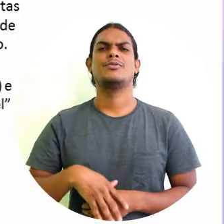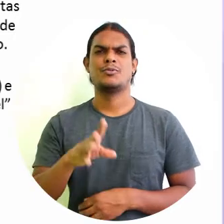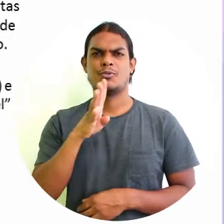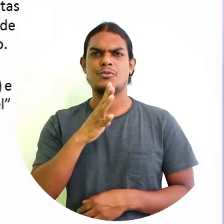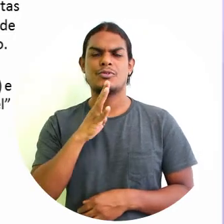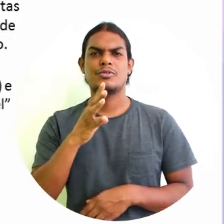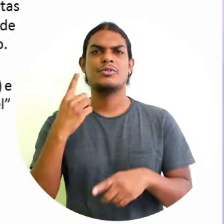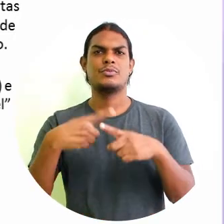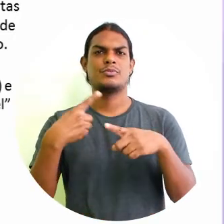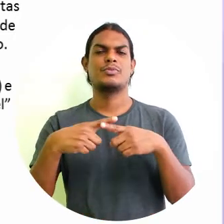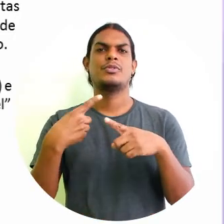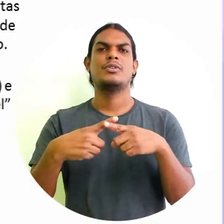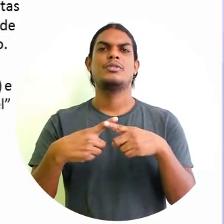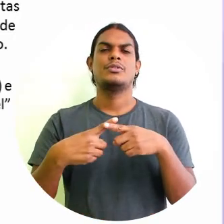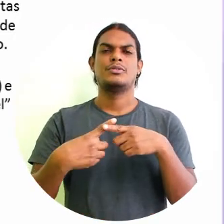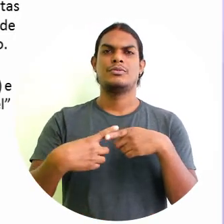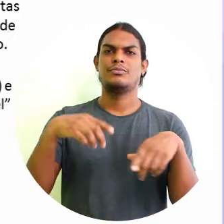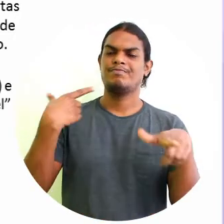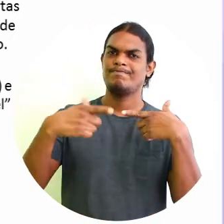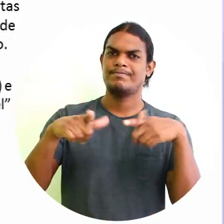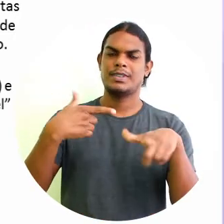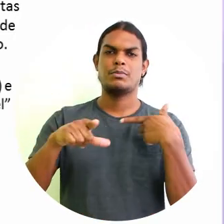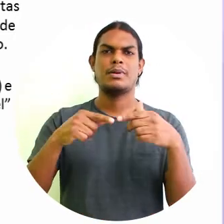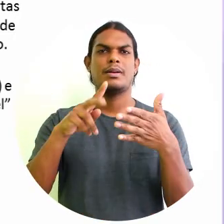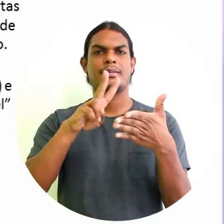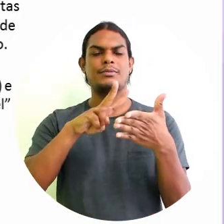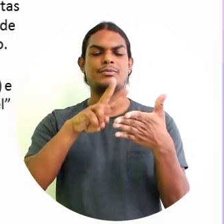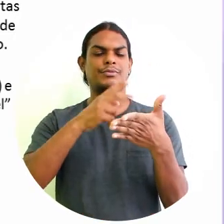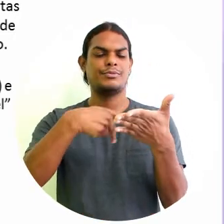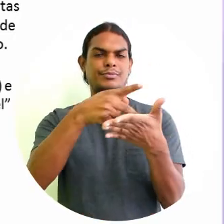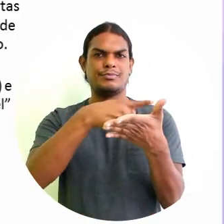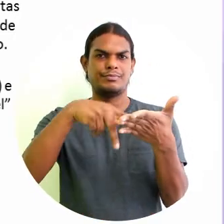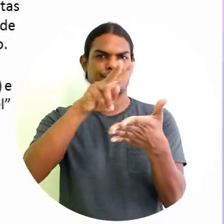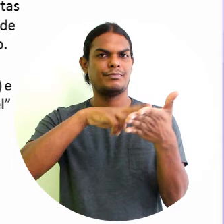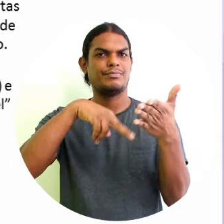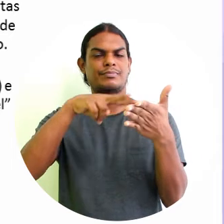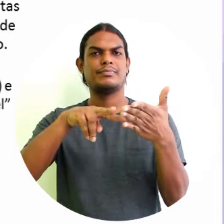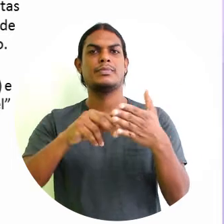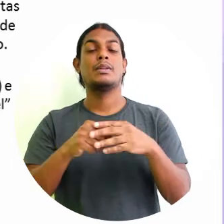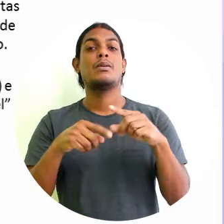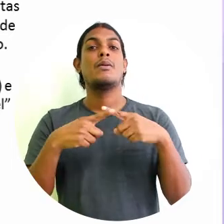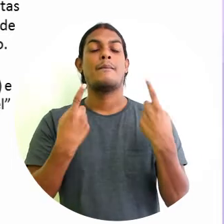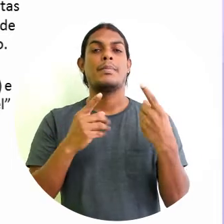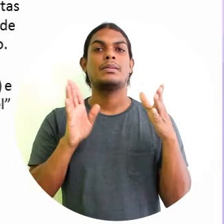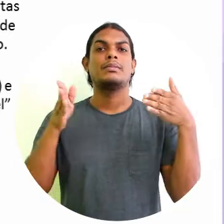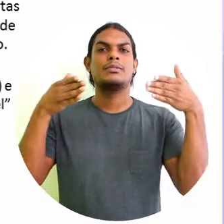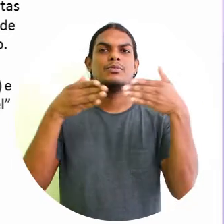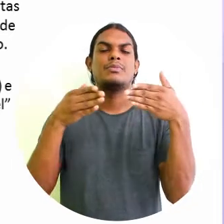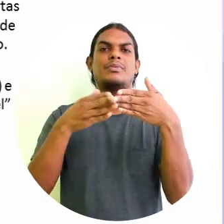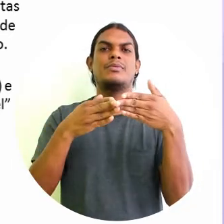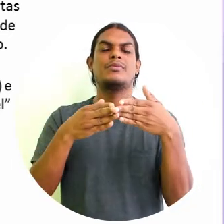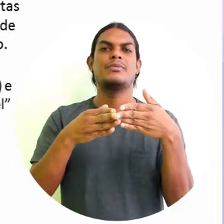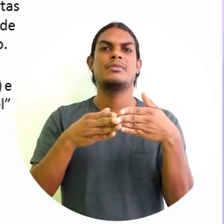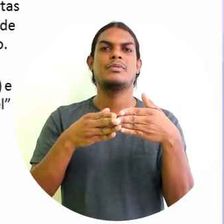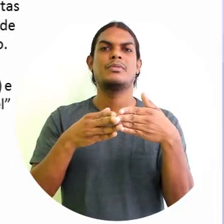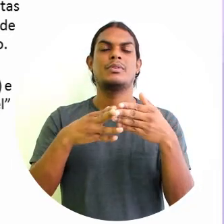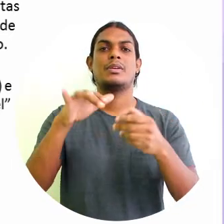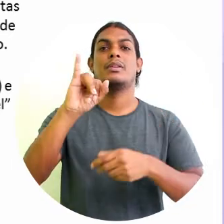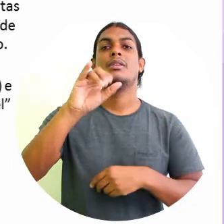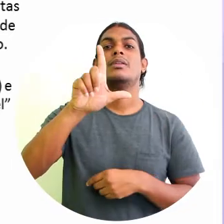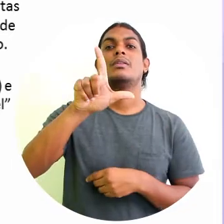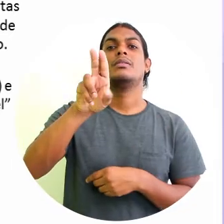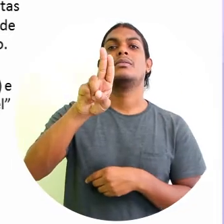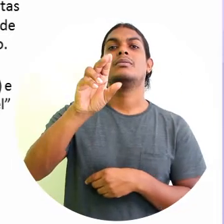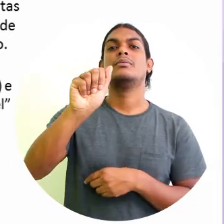por conta dos seus trabalhos e suas litogravuras, mas sobre uma coisa específica nos seus trabalhos, que é a questão da ilusão de